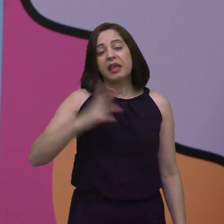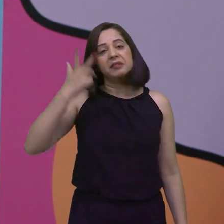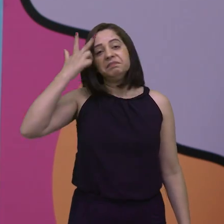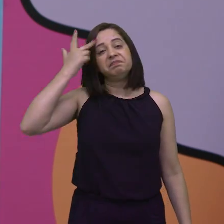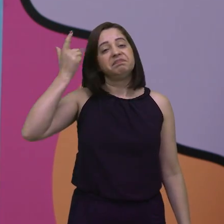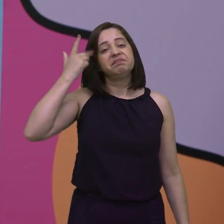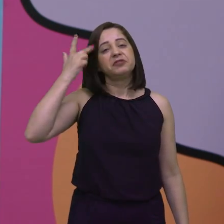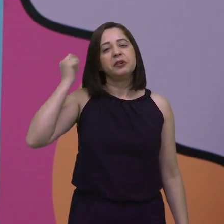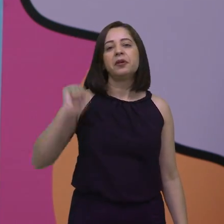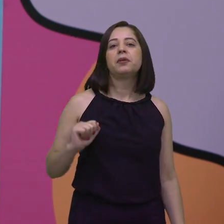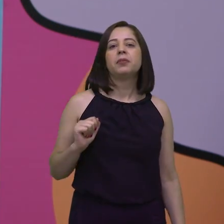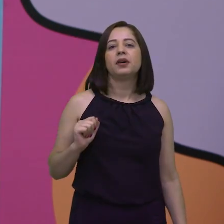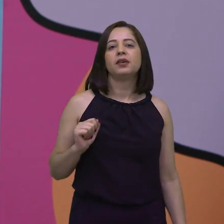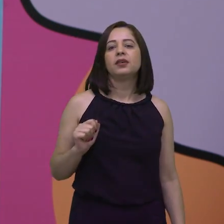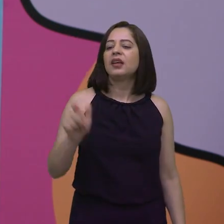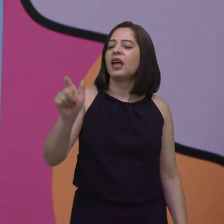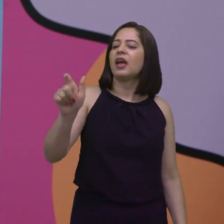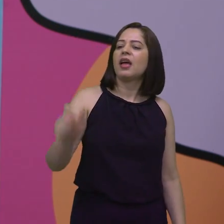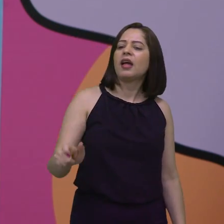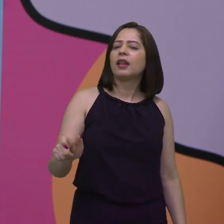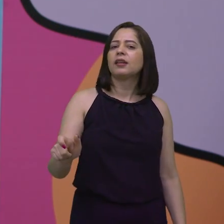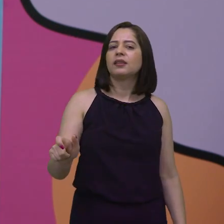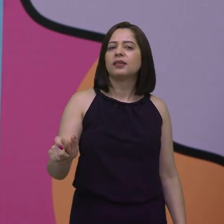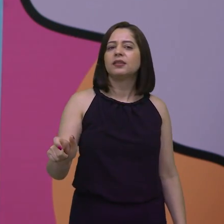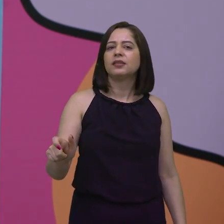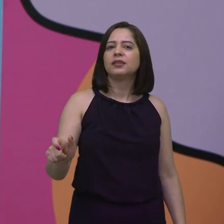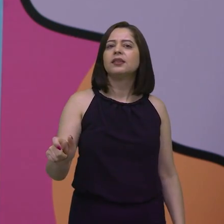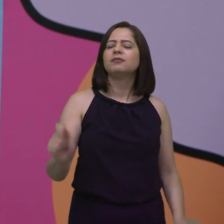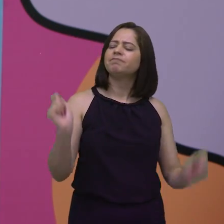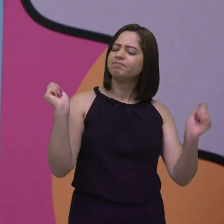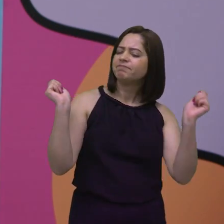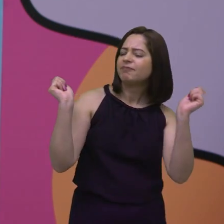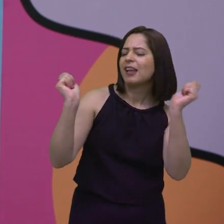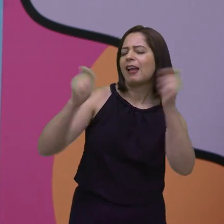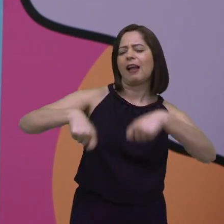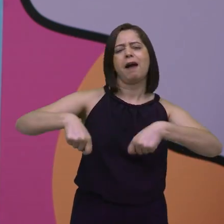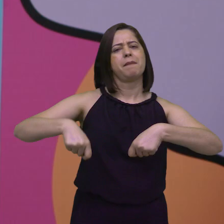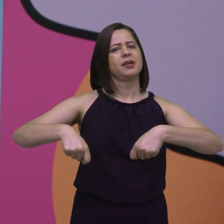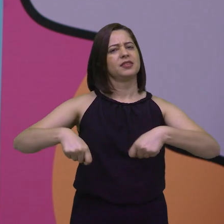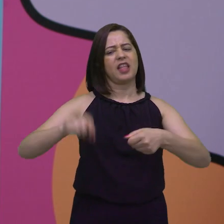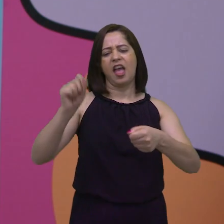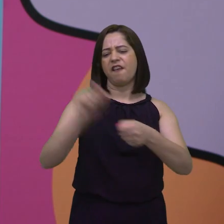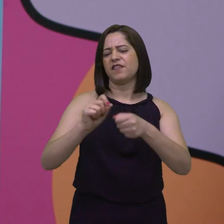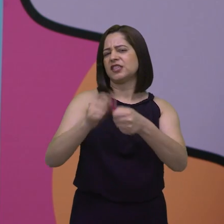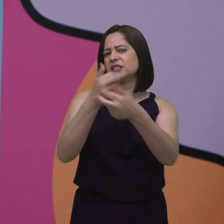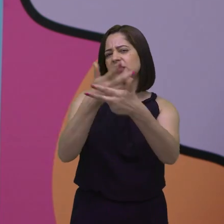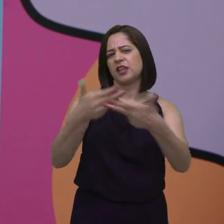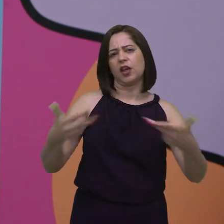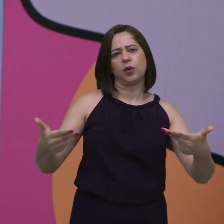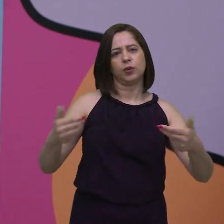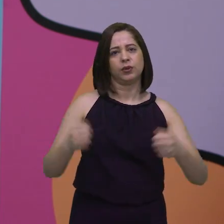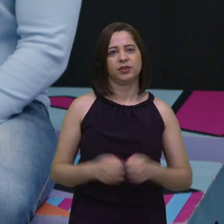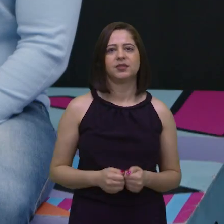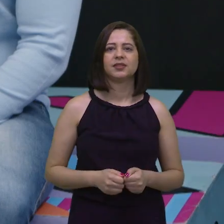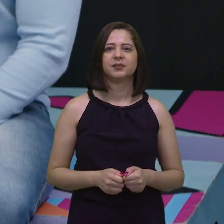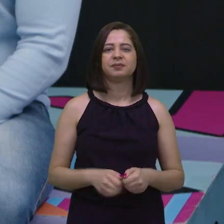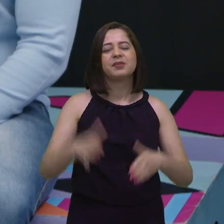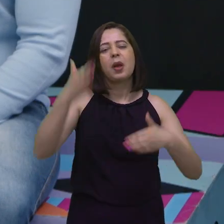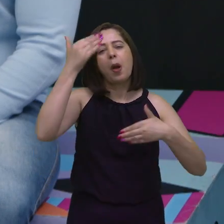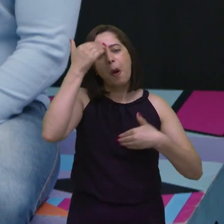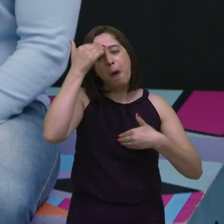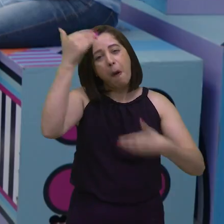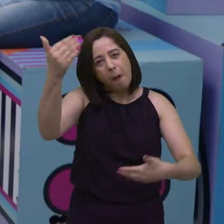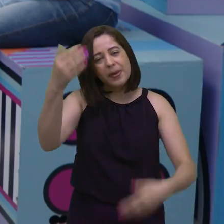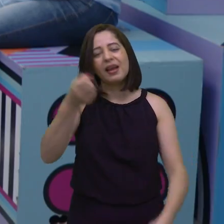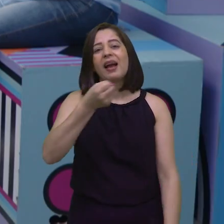cidadã, né? E sentir que ela pode fazer muitas coisas. Gente, eu gostaria